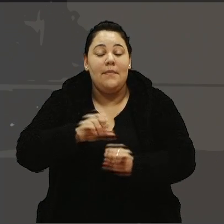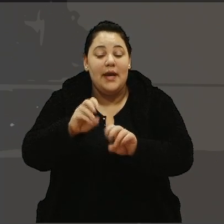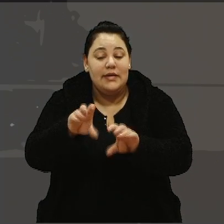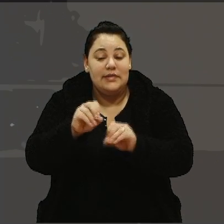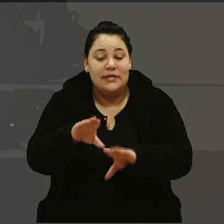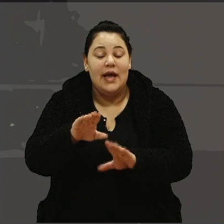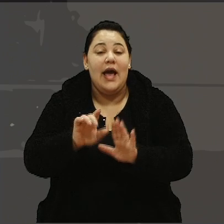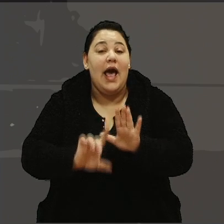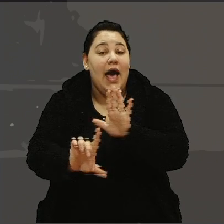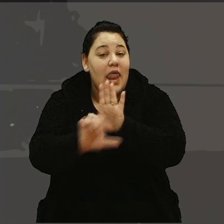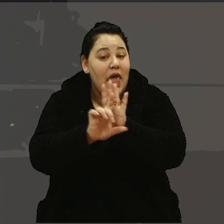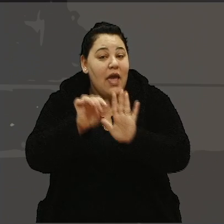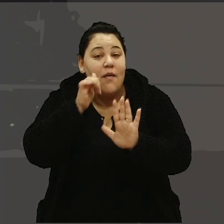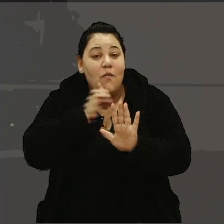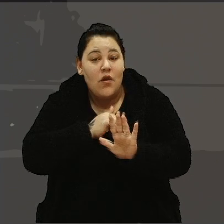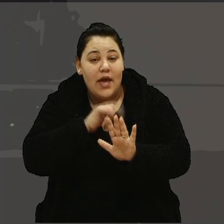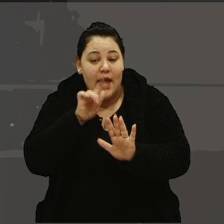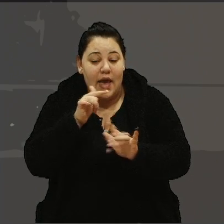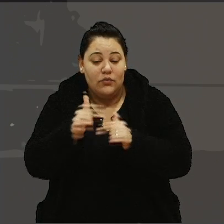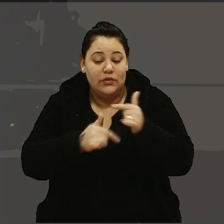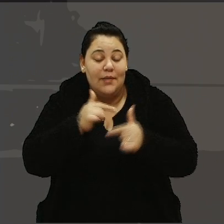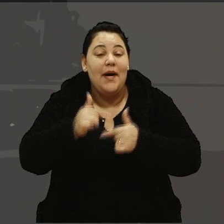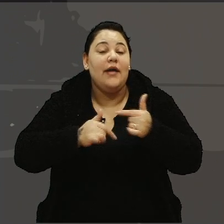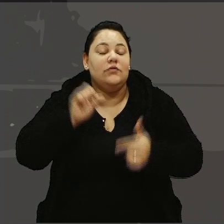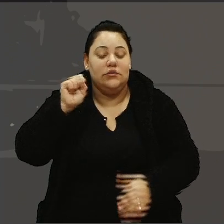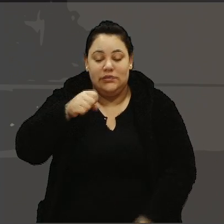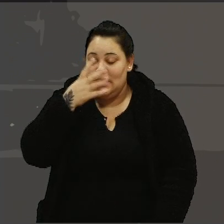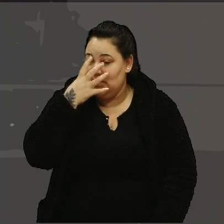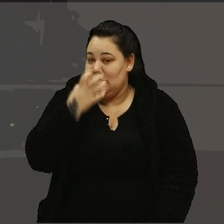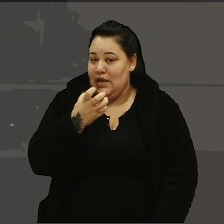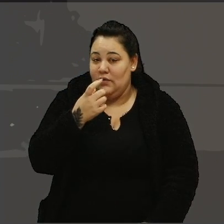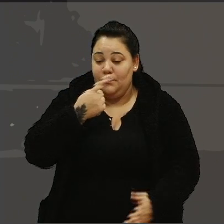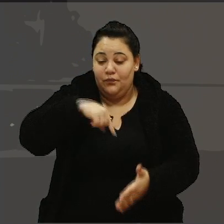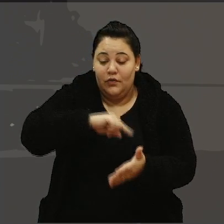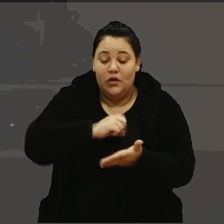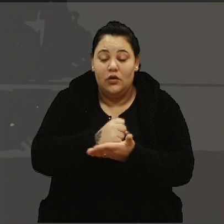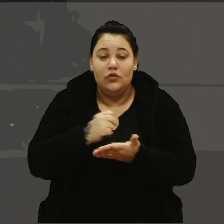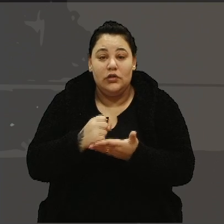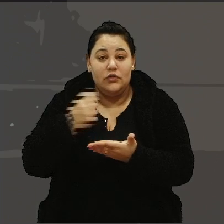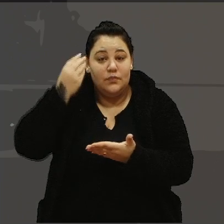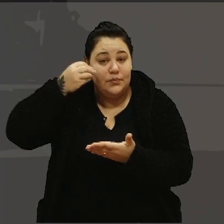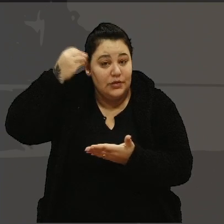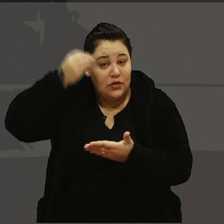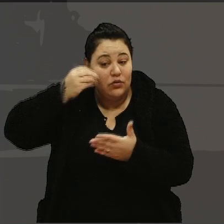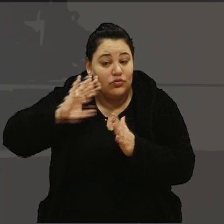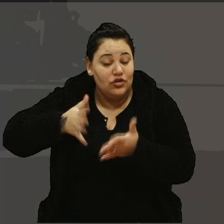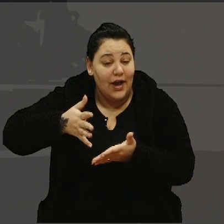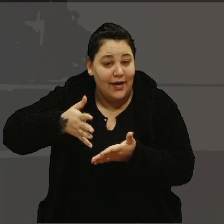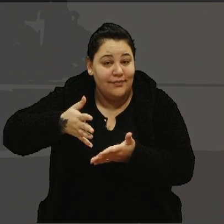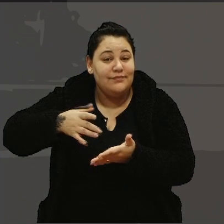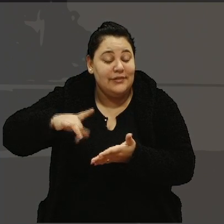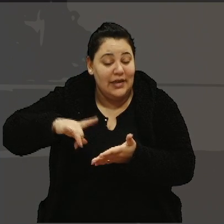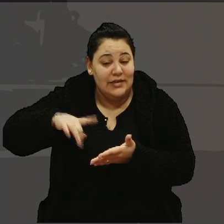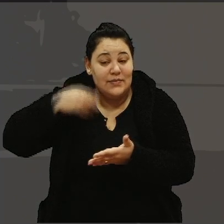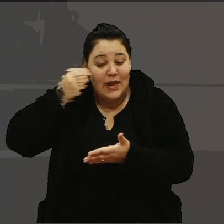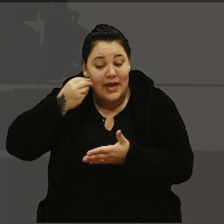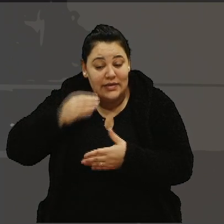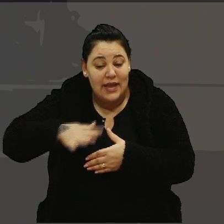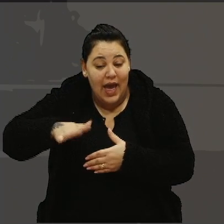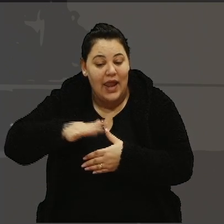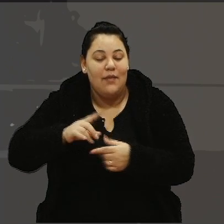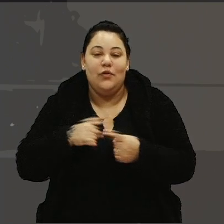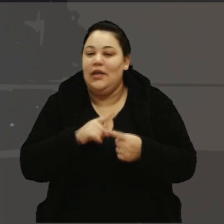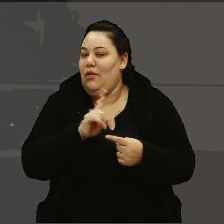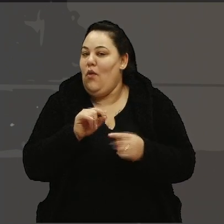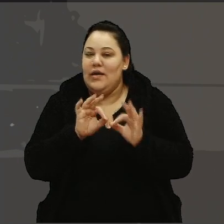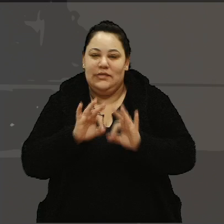sério. A gente contratou psicólogos experientes nessa causa, porque não é simples de atender esse